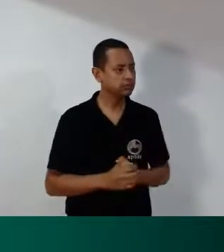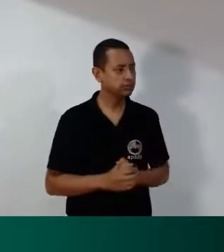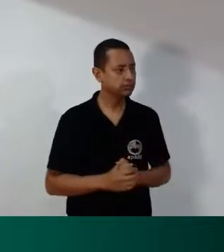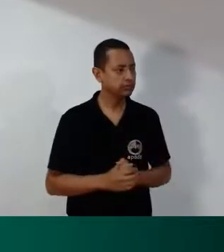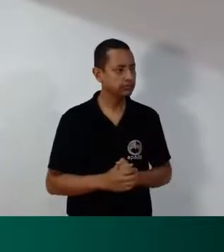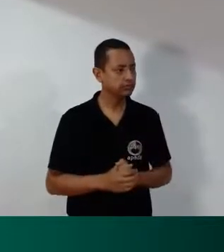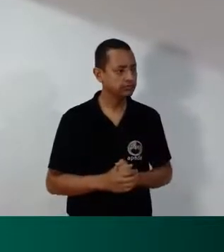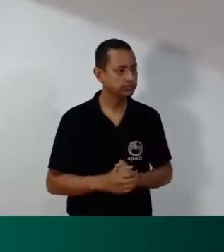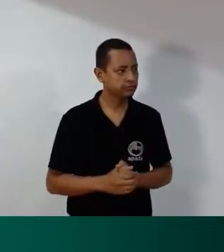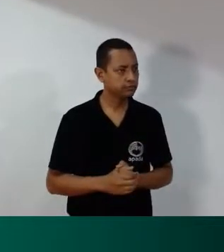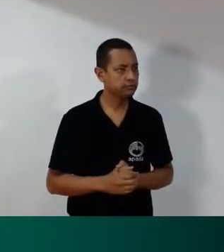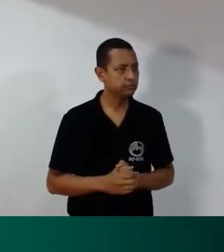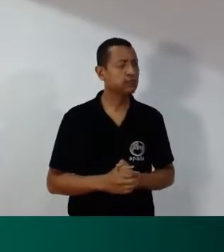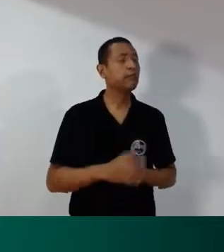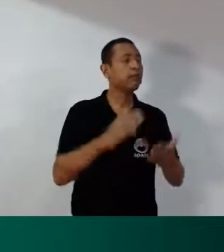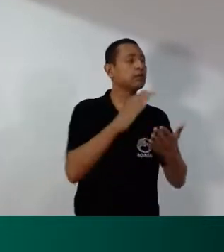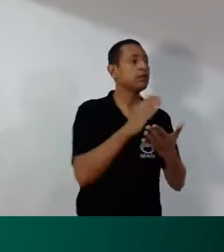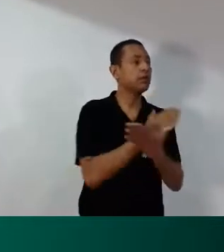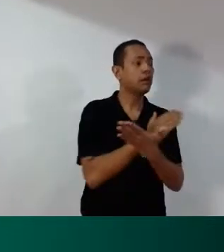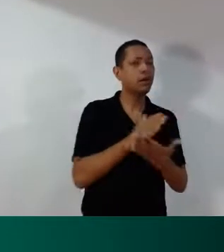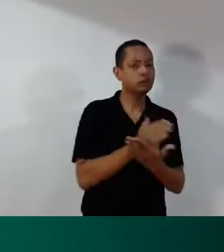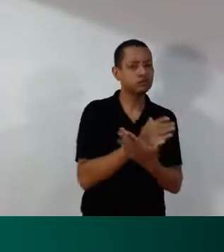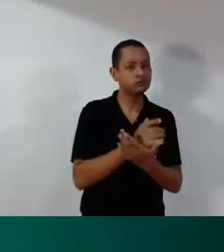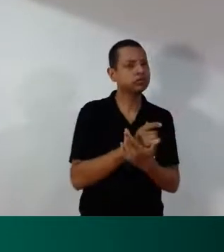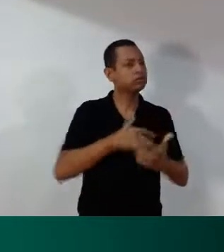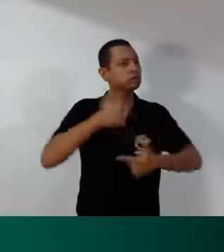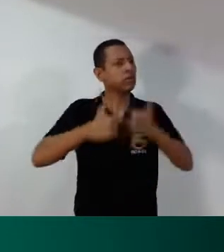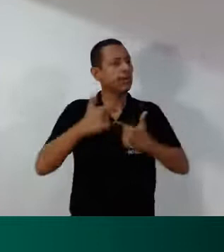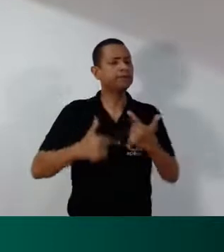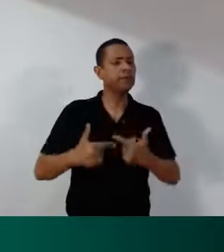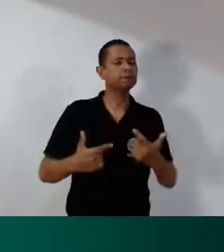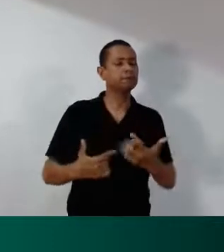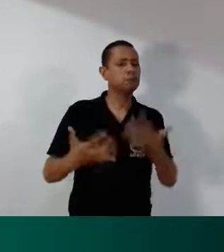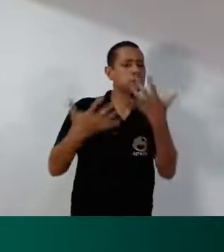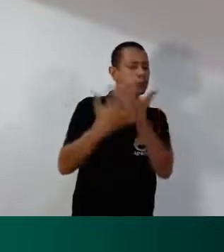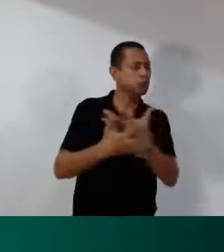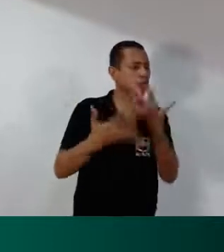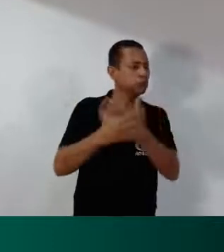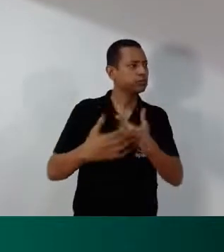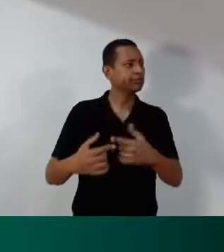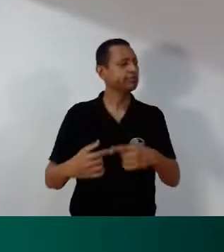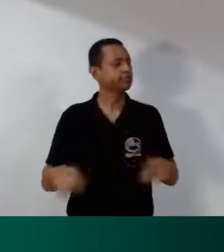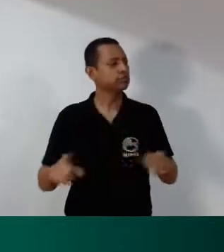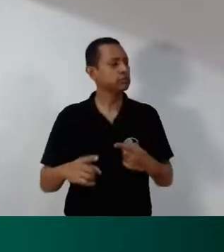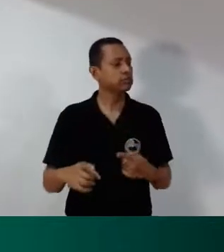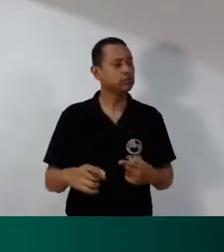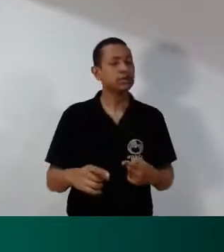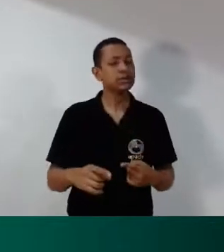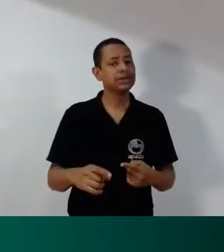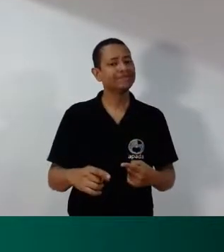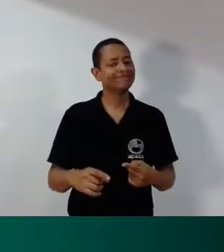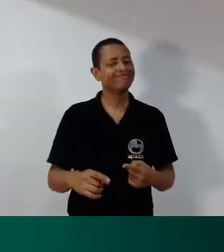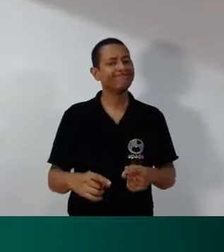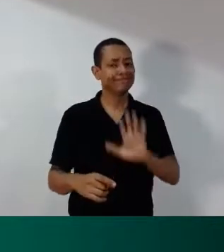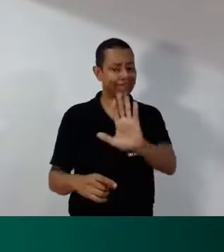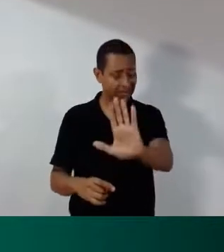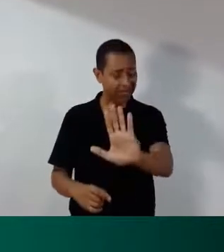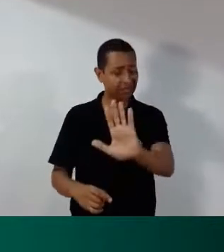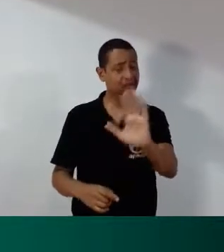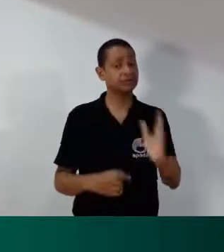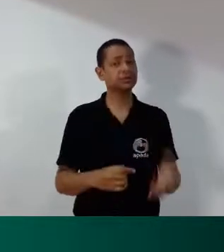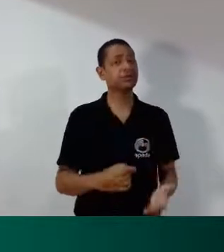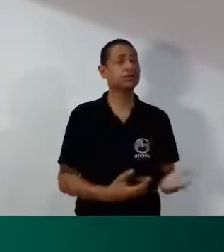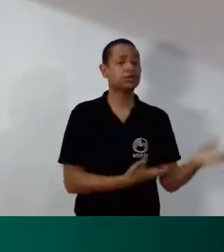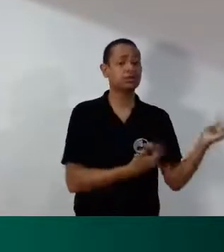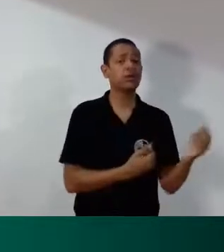são músicos todos que passaram pelo são músicos são pessoas nós perdemos quatro jovens falei isso para uma Ontem eu